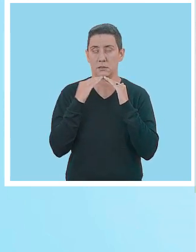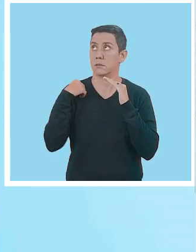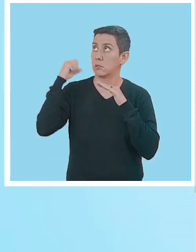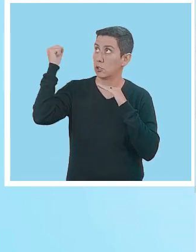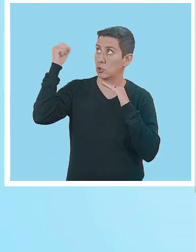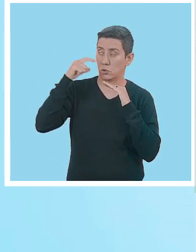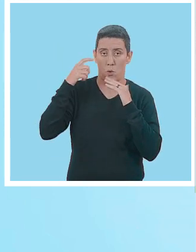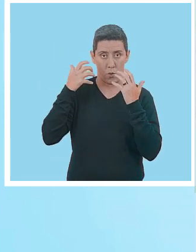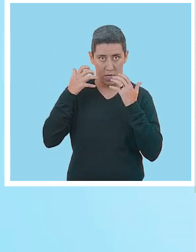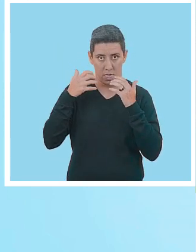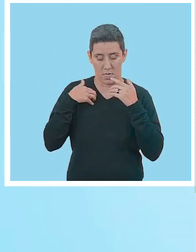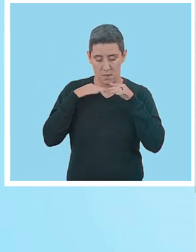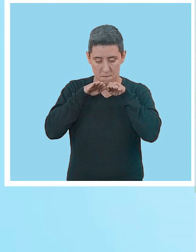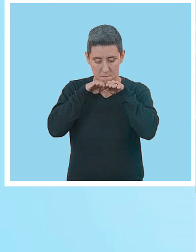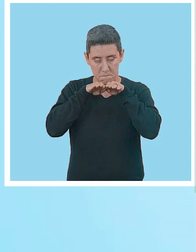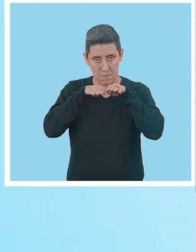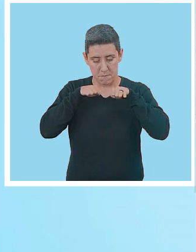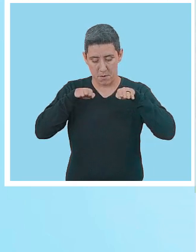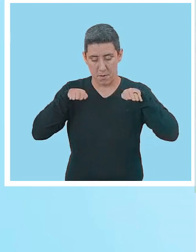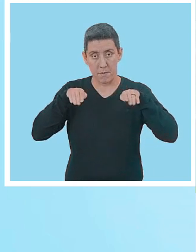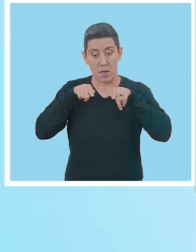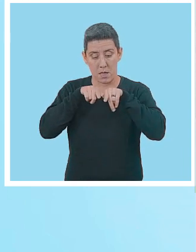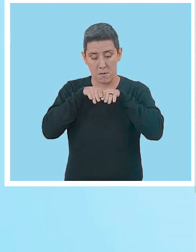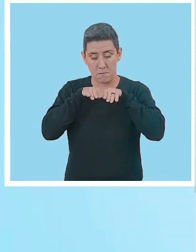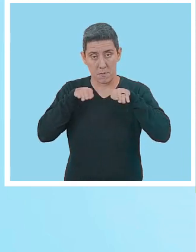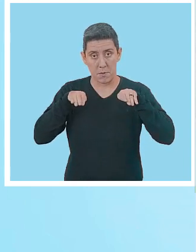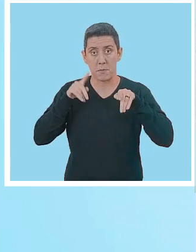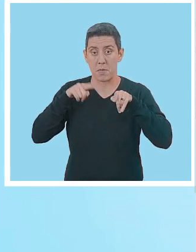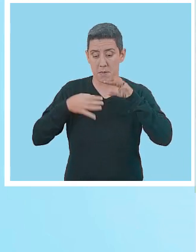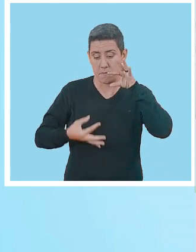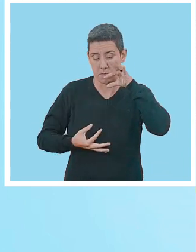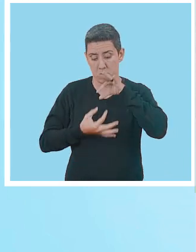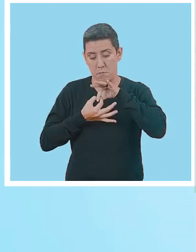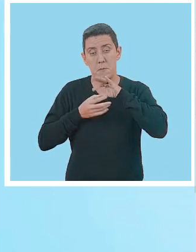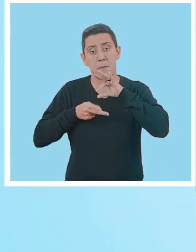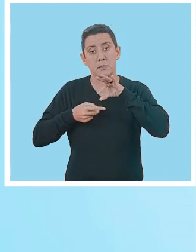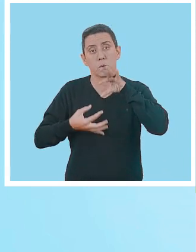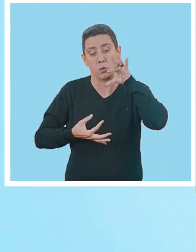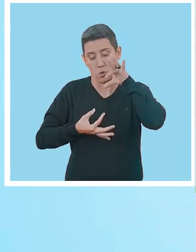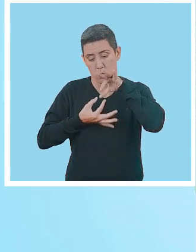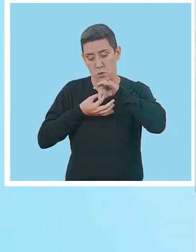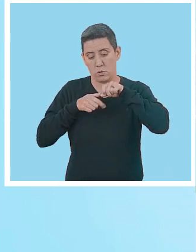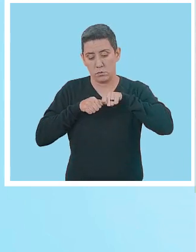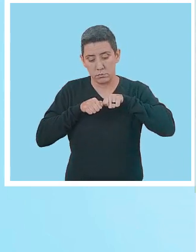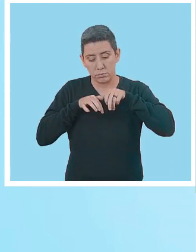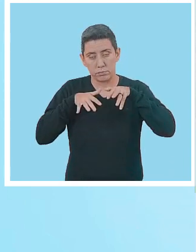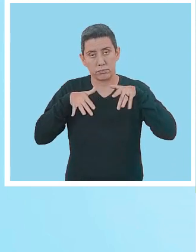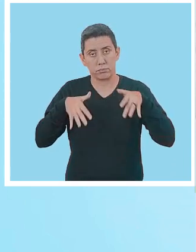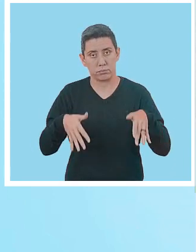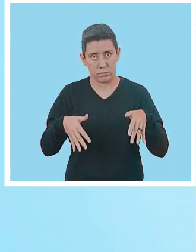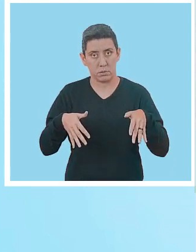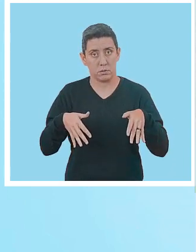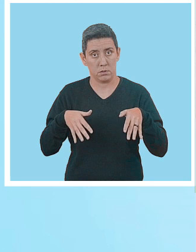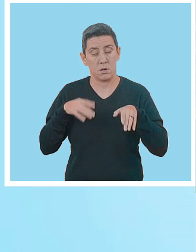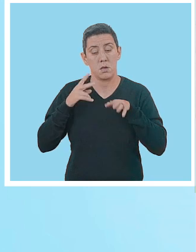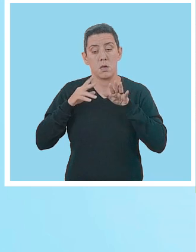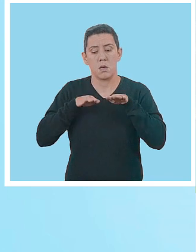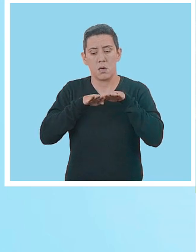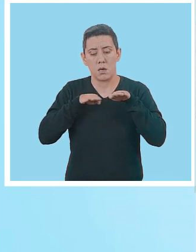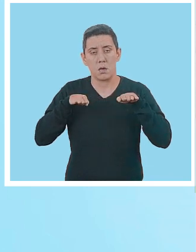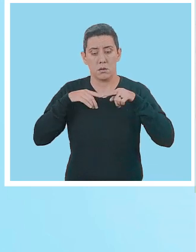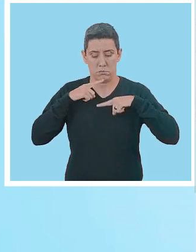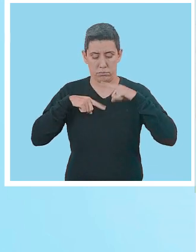geração distribuída tô conectado à rede de distribuição aí com isso eu faço com que a geração esteja